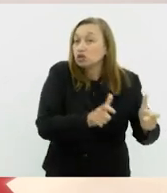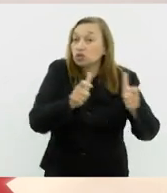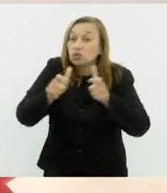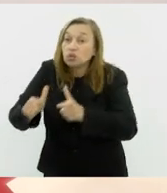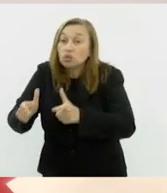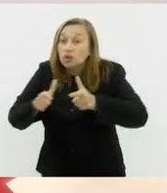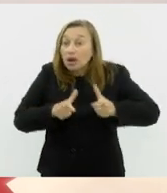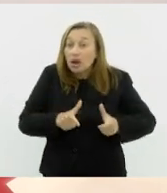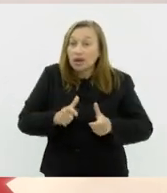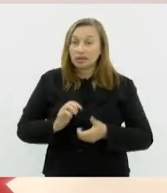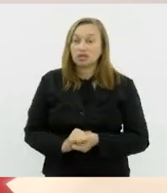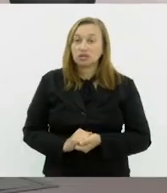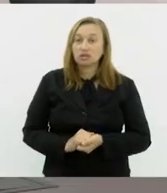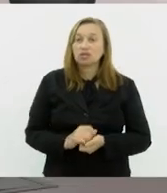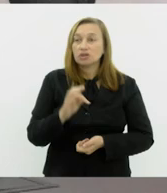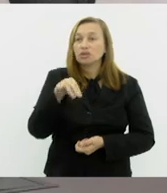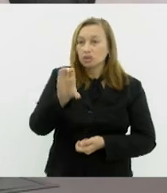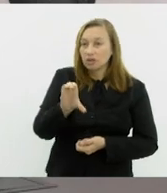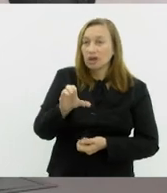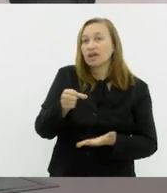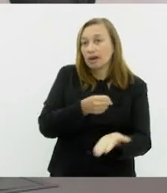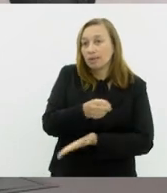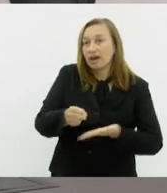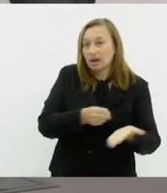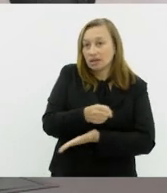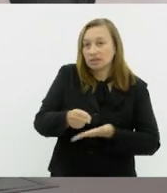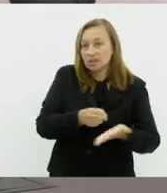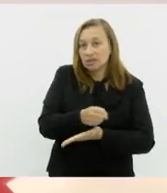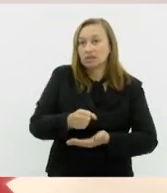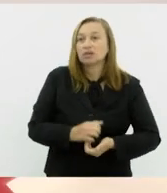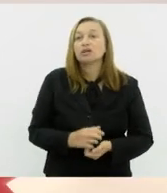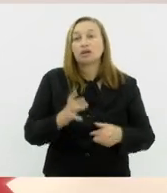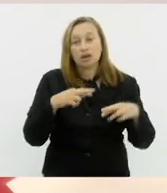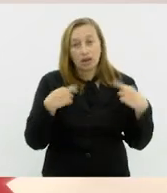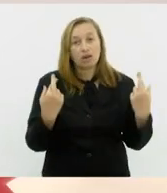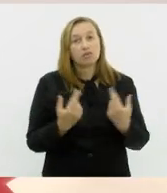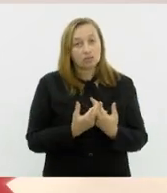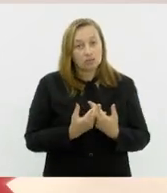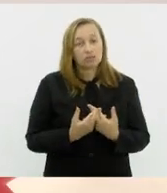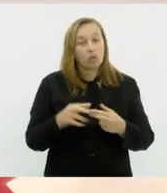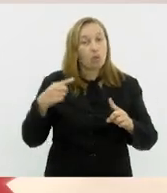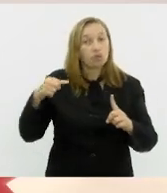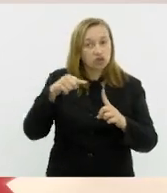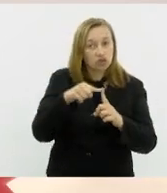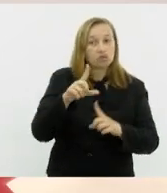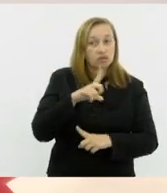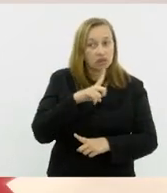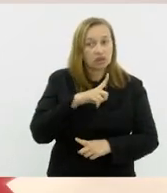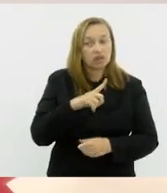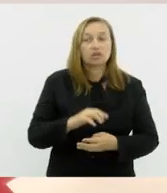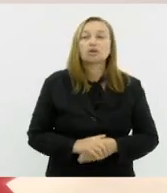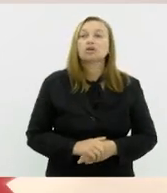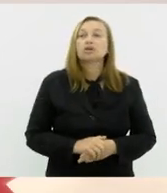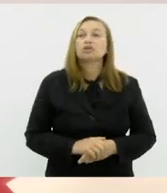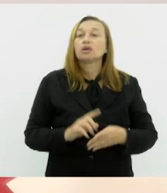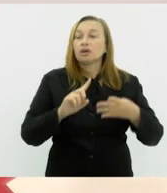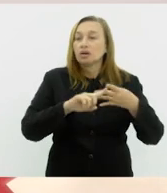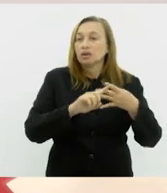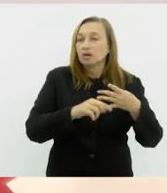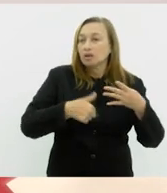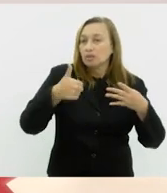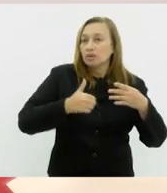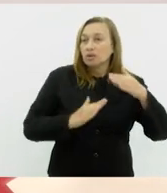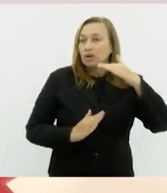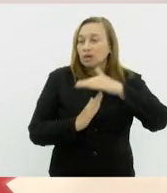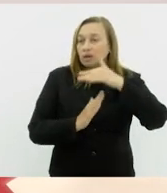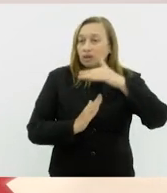a essa atividade. Do TAC, né? A base do TAC, sim, a reunião para o TAC, né, com essas seguintes, tem esse objetivo, com os seguintes pontos de pauta. Primeiro, uma